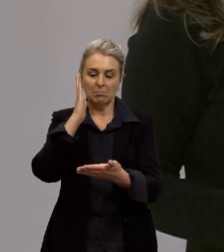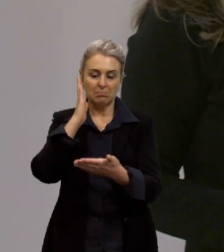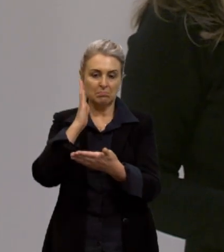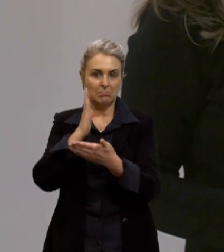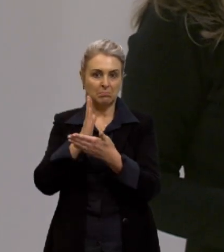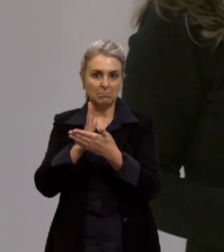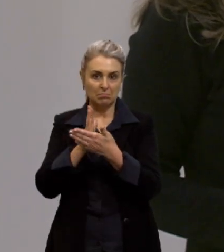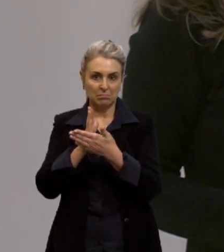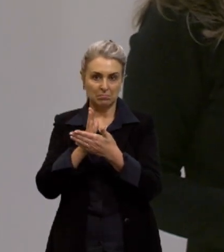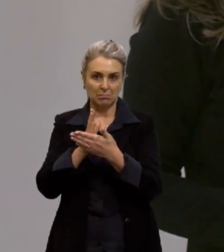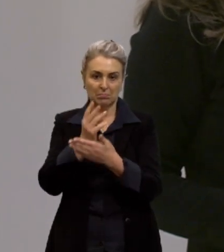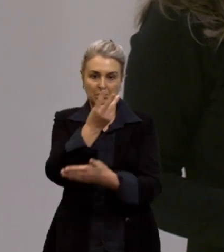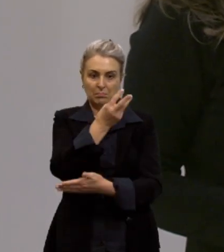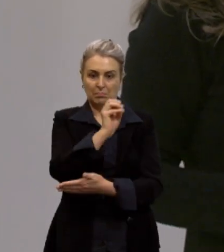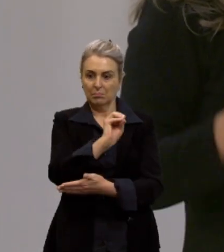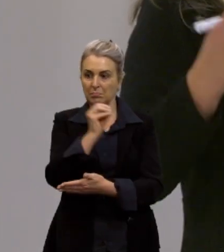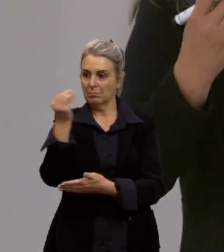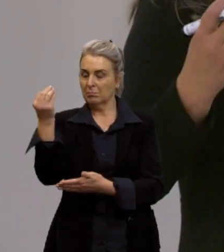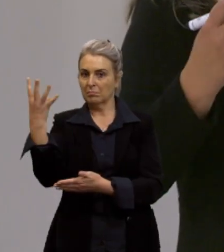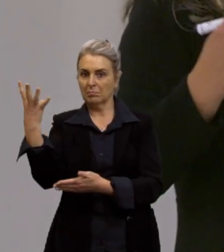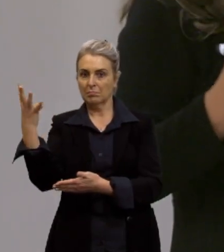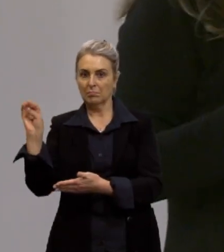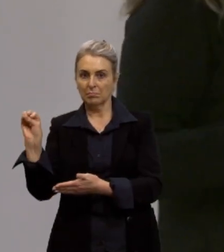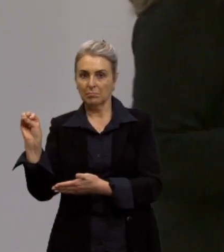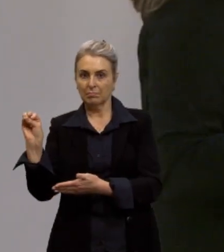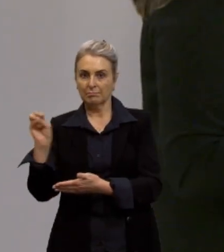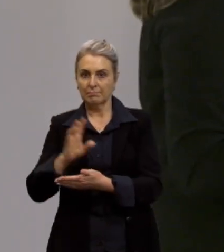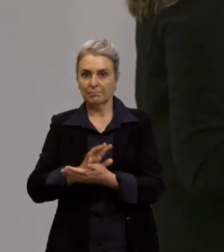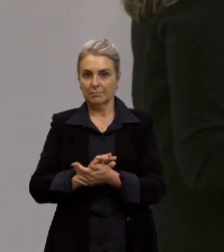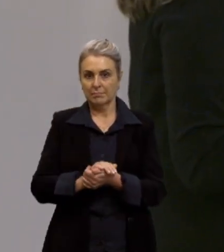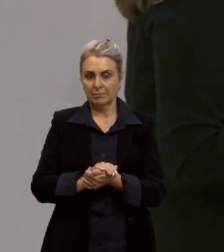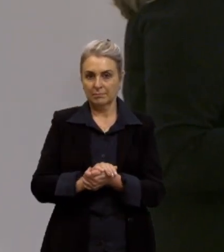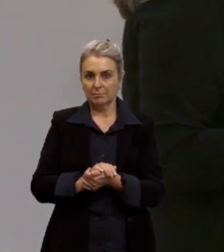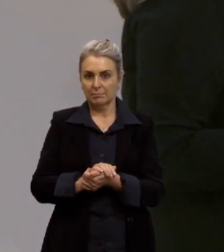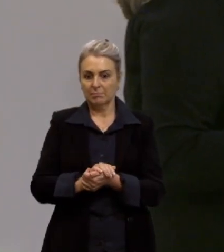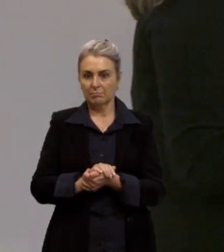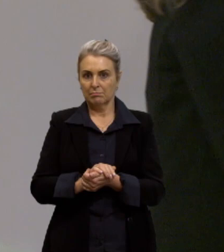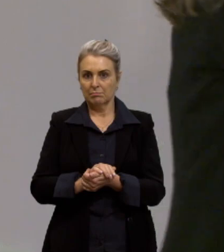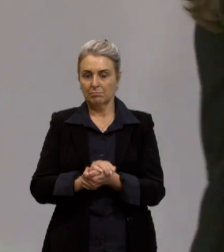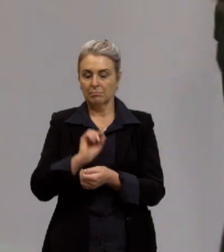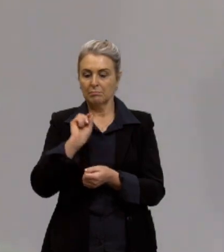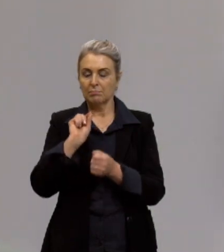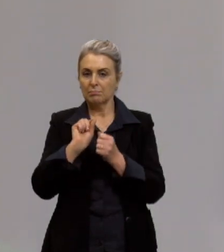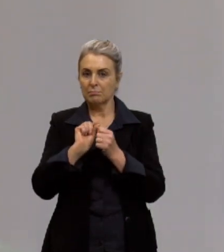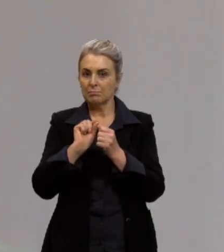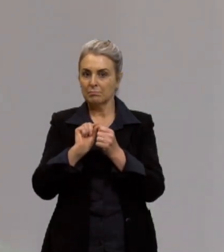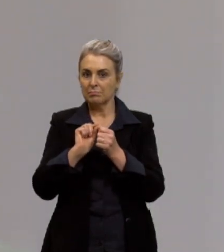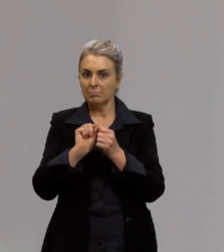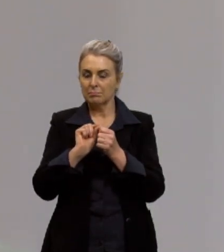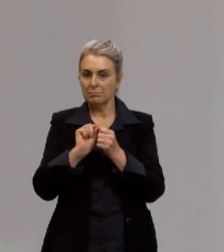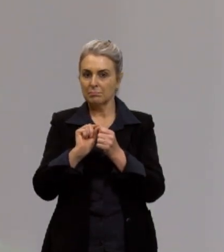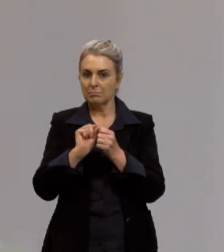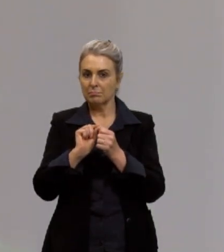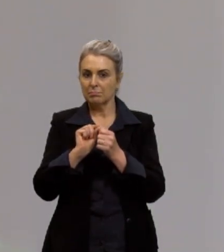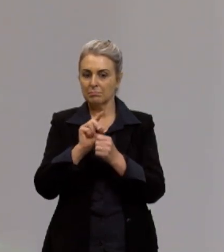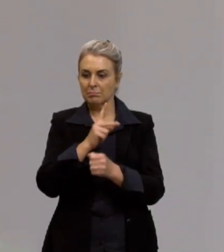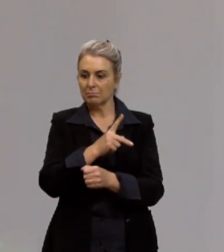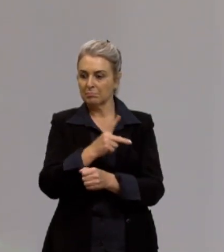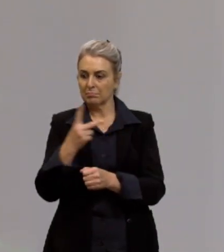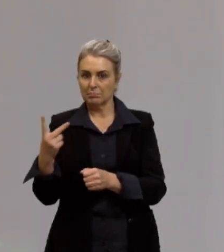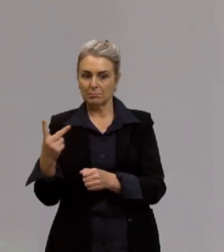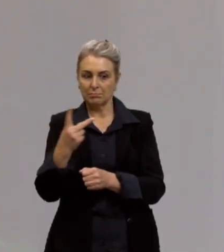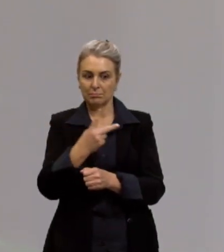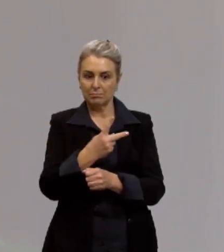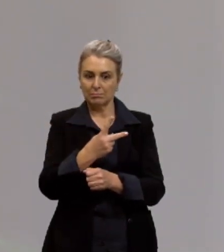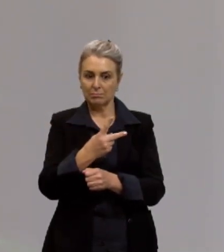e o 40, ok? Então, entre o 30 e o 40, o que, que nós vamos fazer? Nós vamos ver qual deles, entre